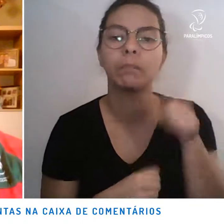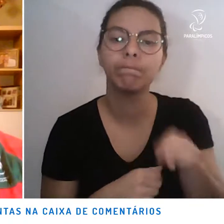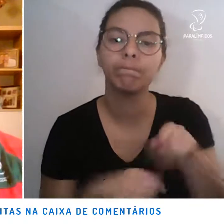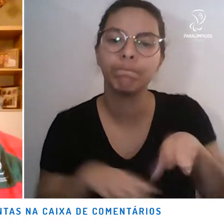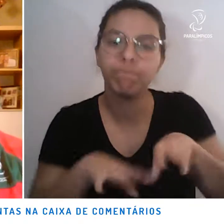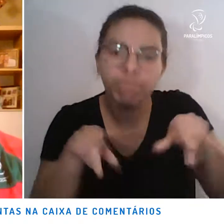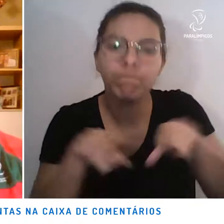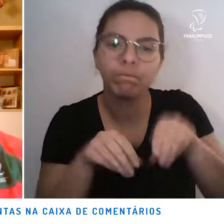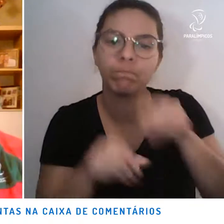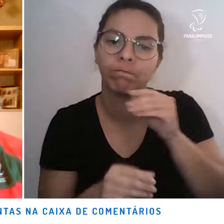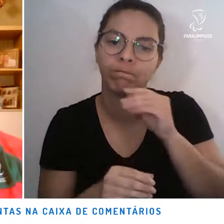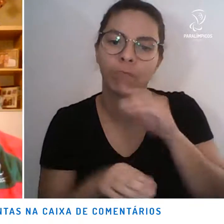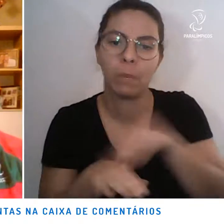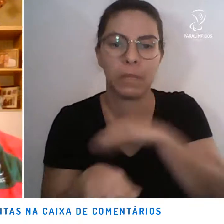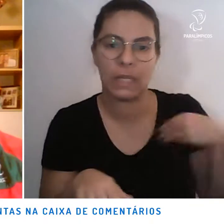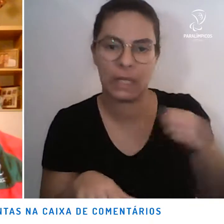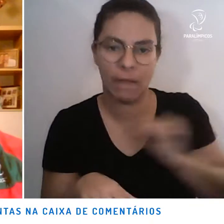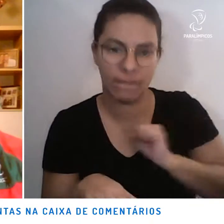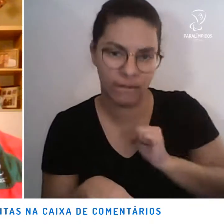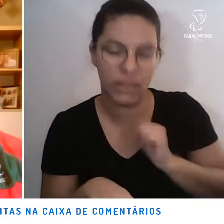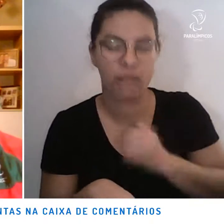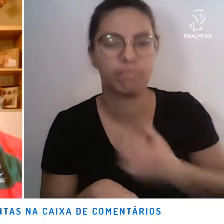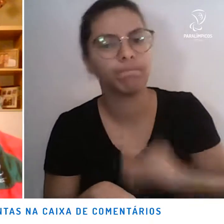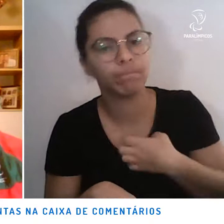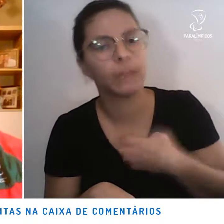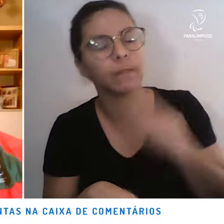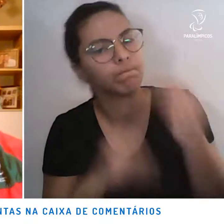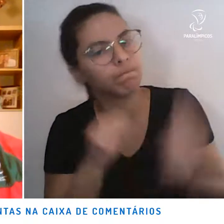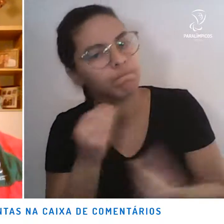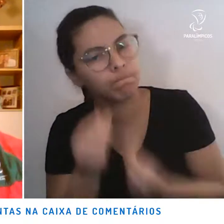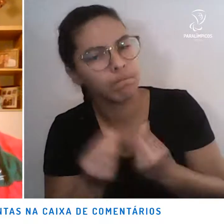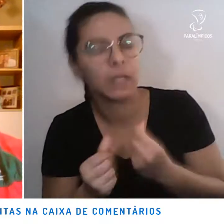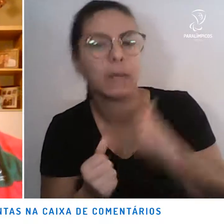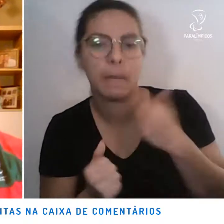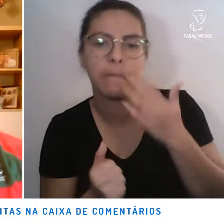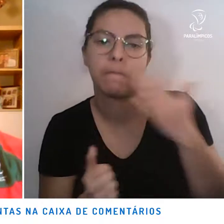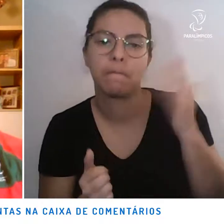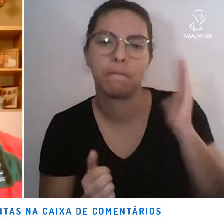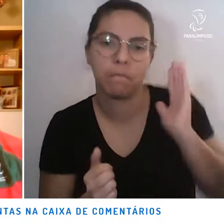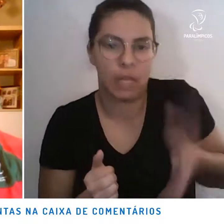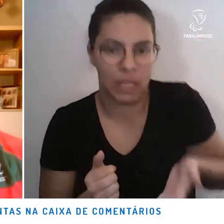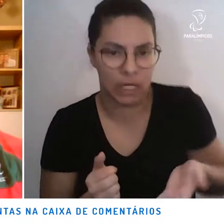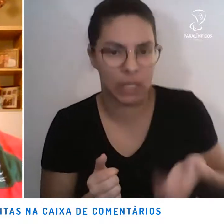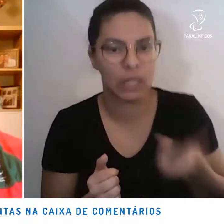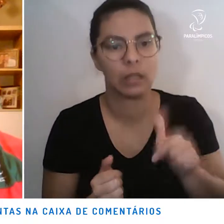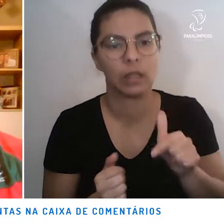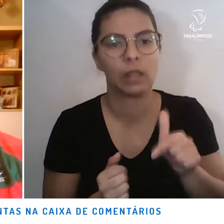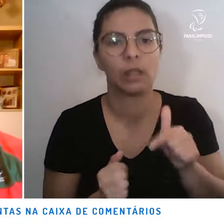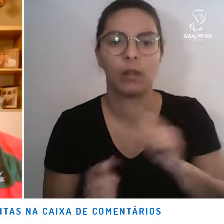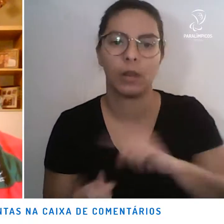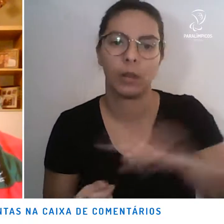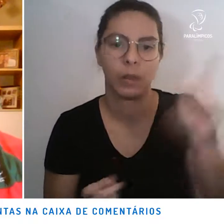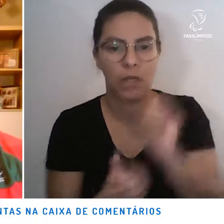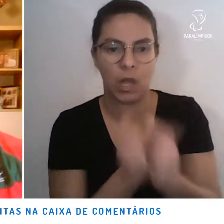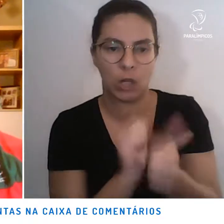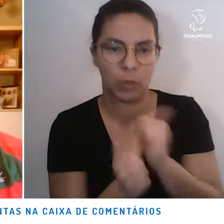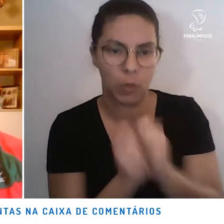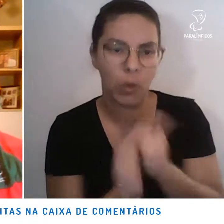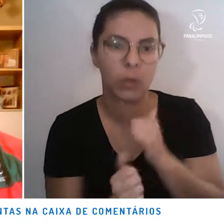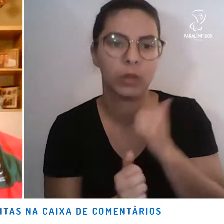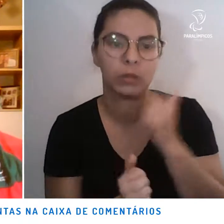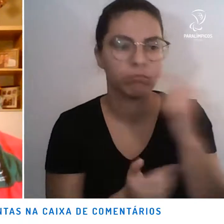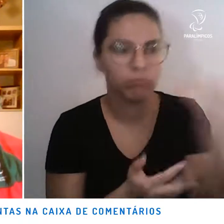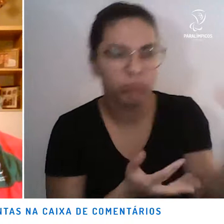o desporto ser inserido na reabilitação dos atletas, ou neste caso dos utentes que